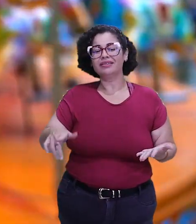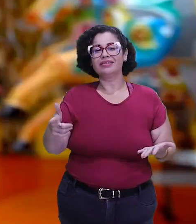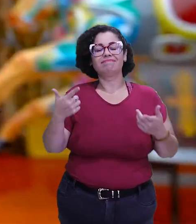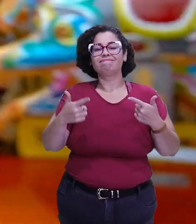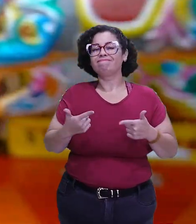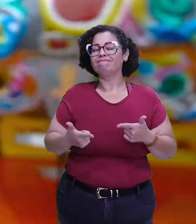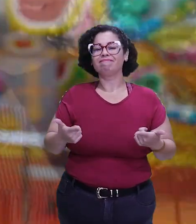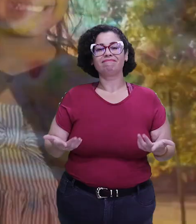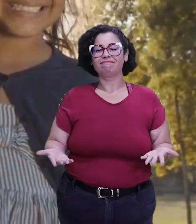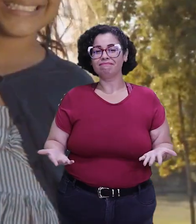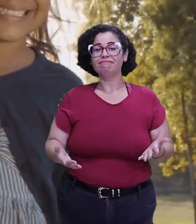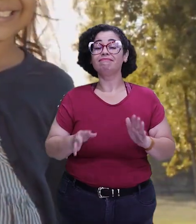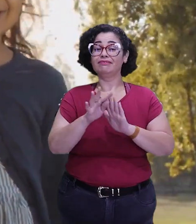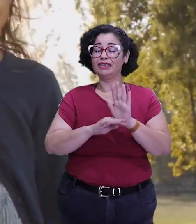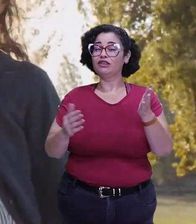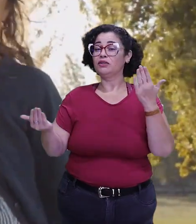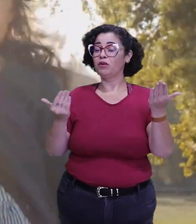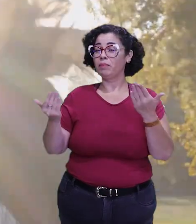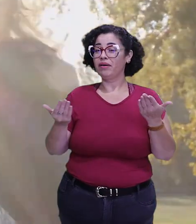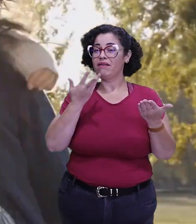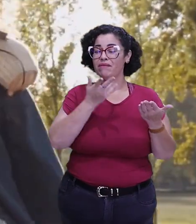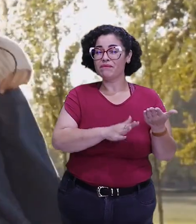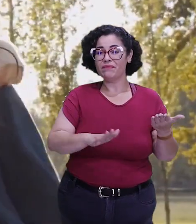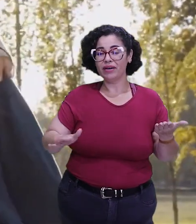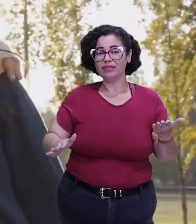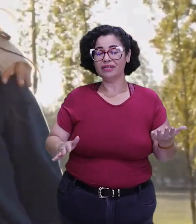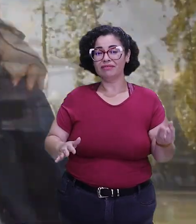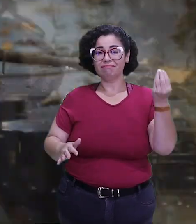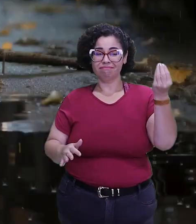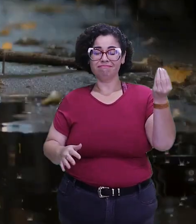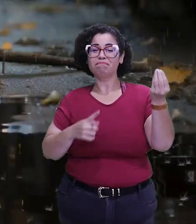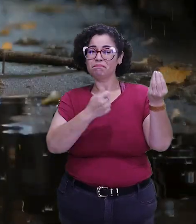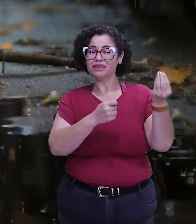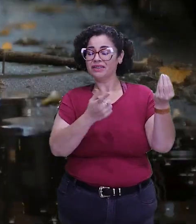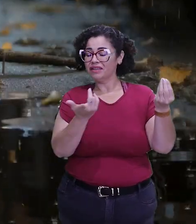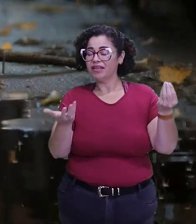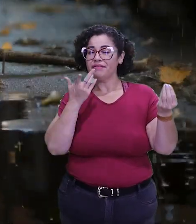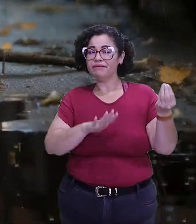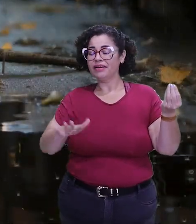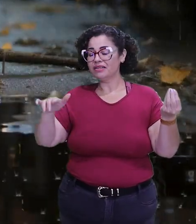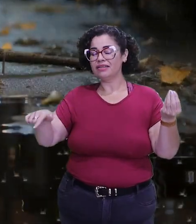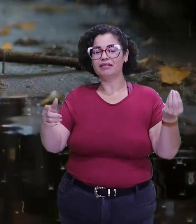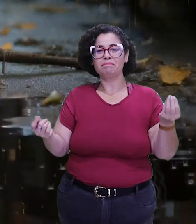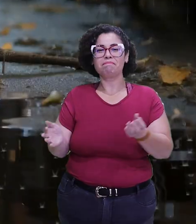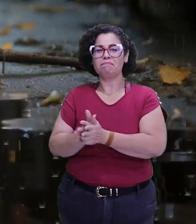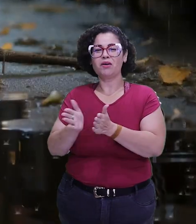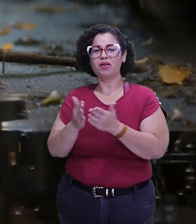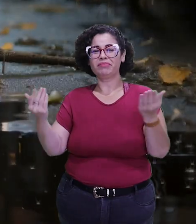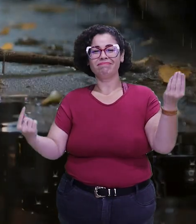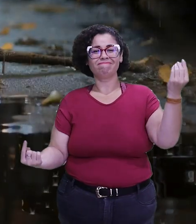comum. O texto compara a infância ideal com a infância marginalizada, denunciando o